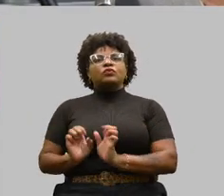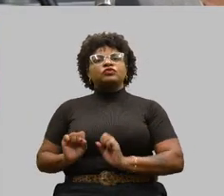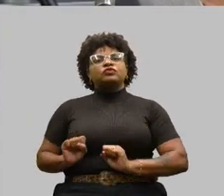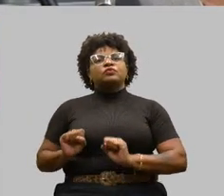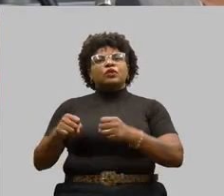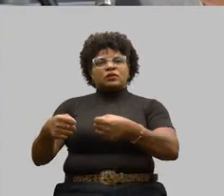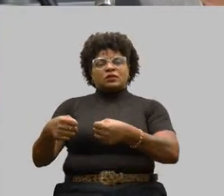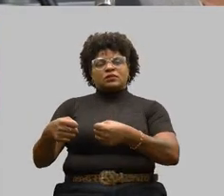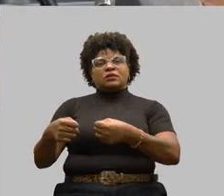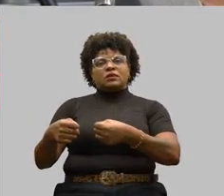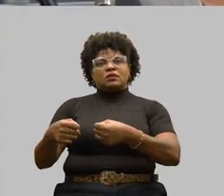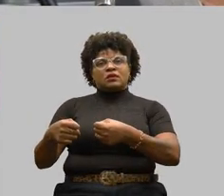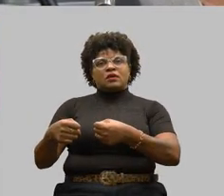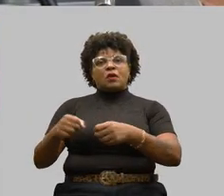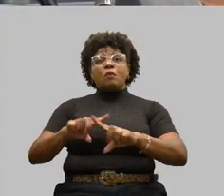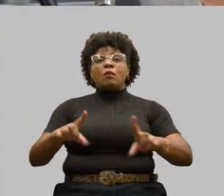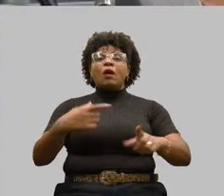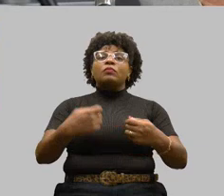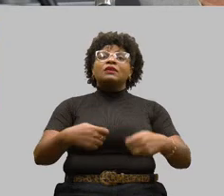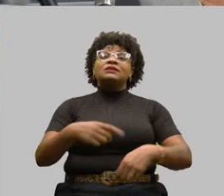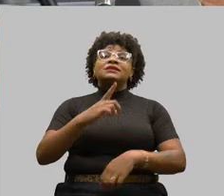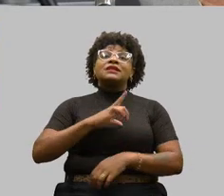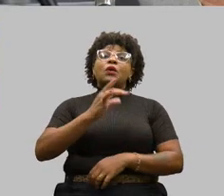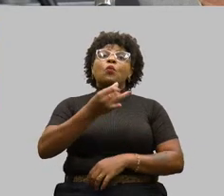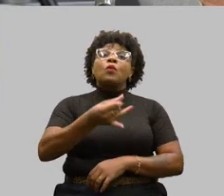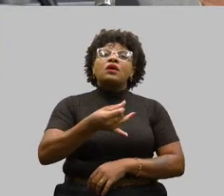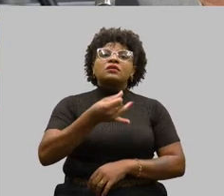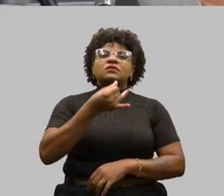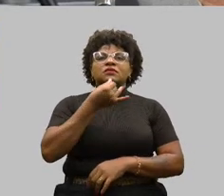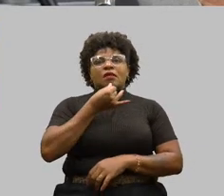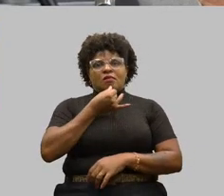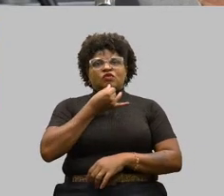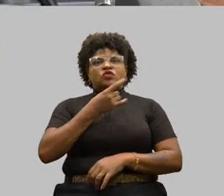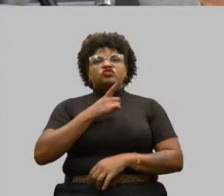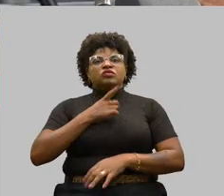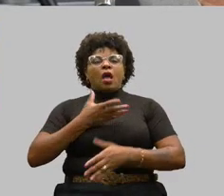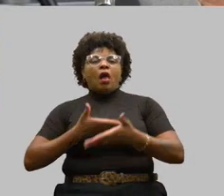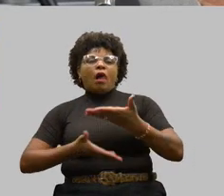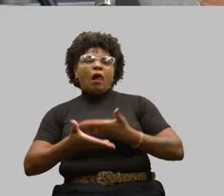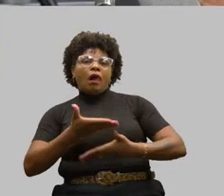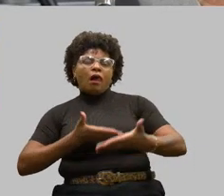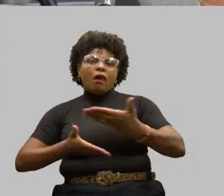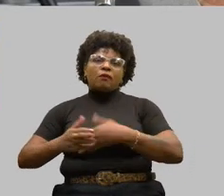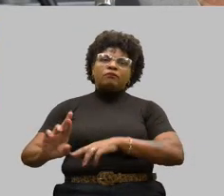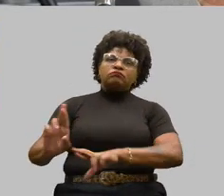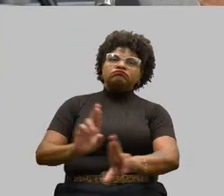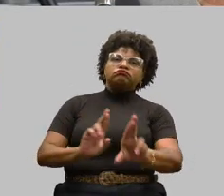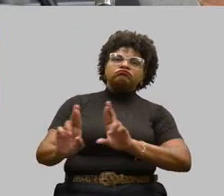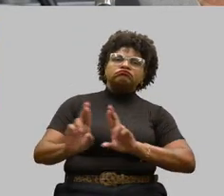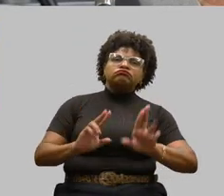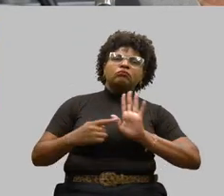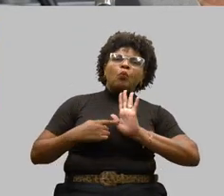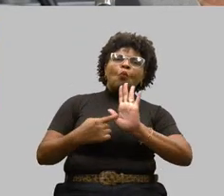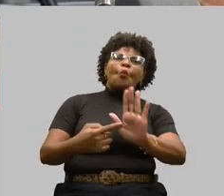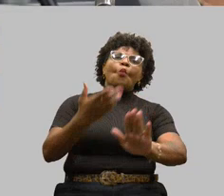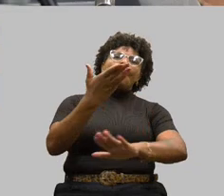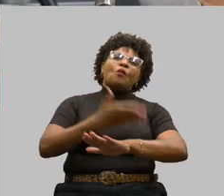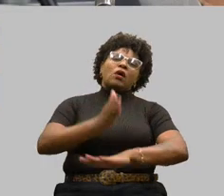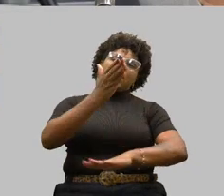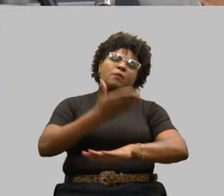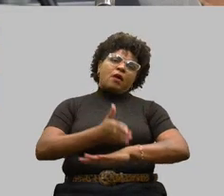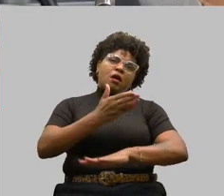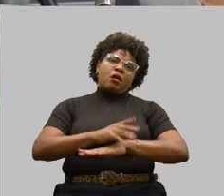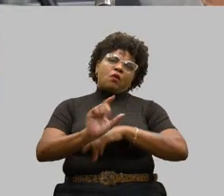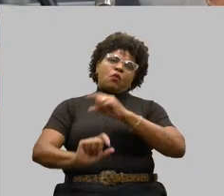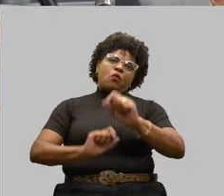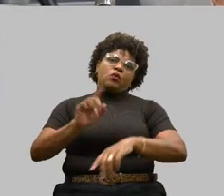dar o exemplo podem ter a possibilidade dessa convivência a possibilidade de demonstrar na prática que é possível